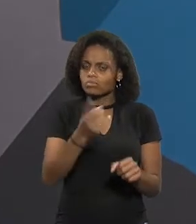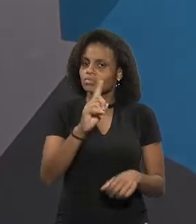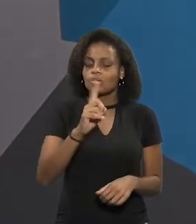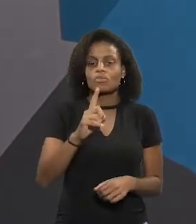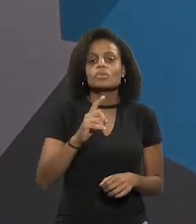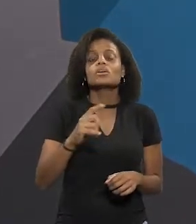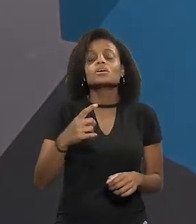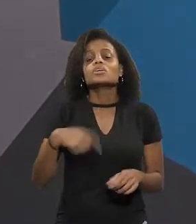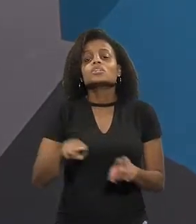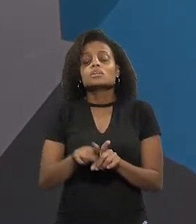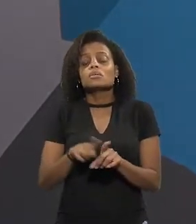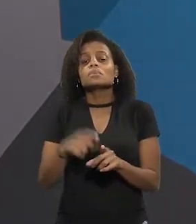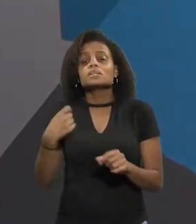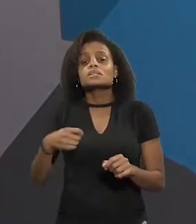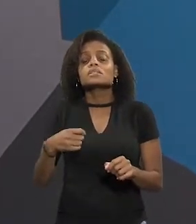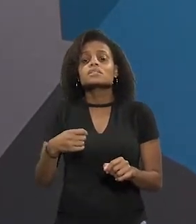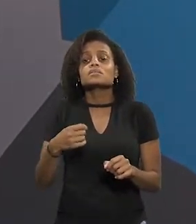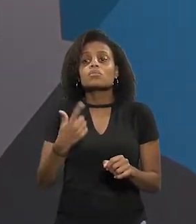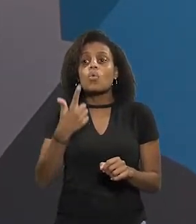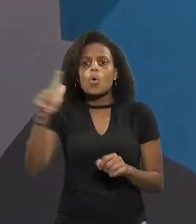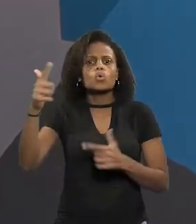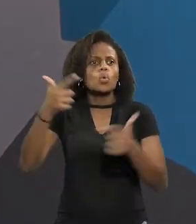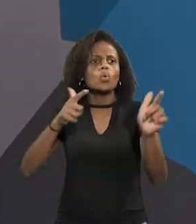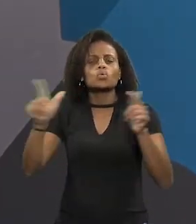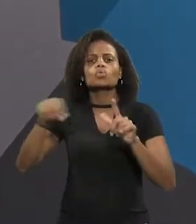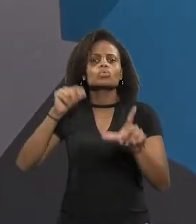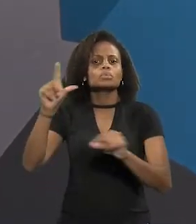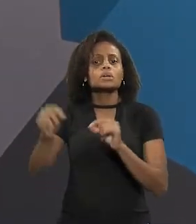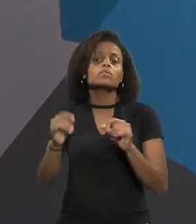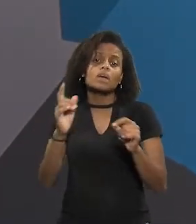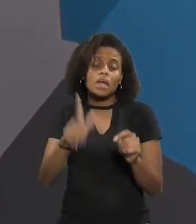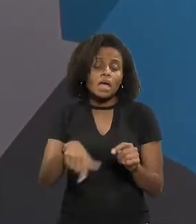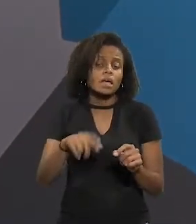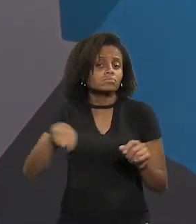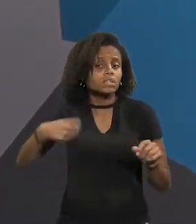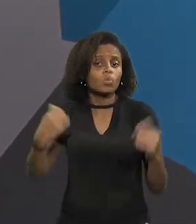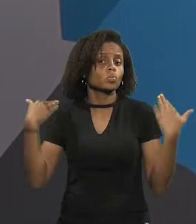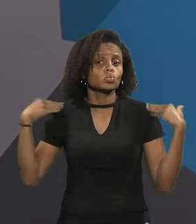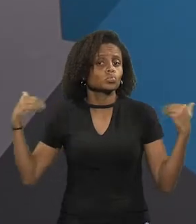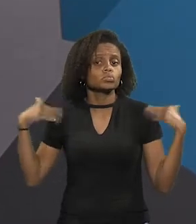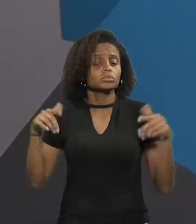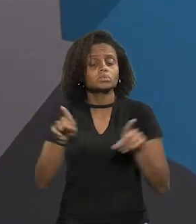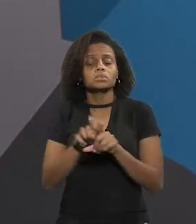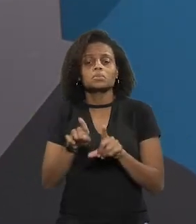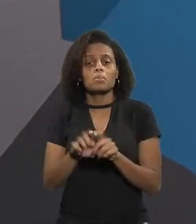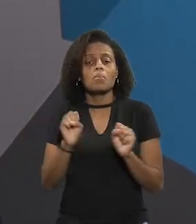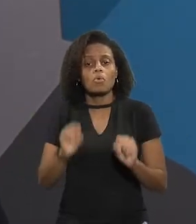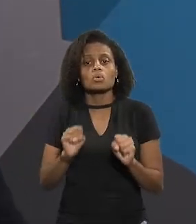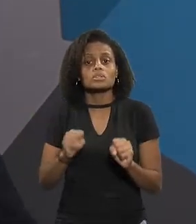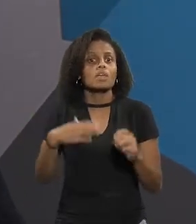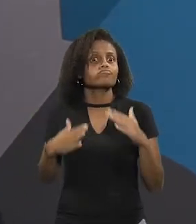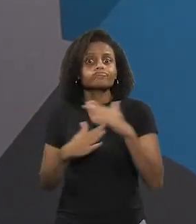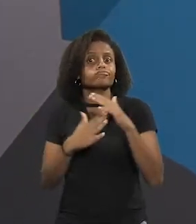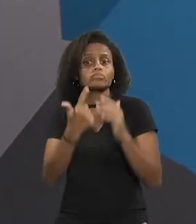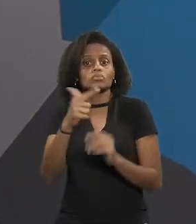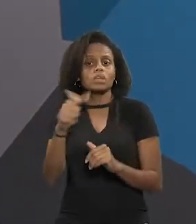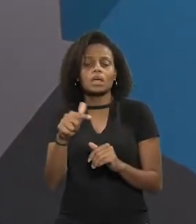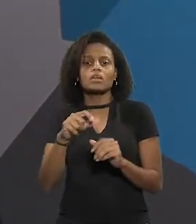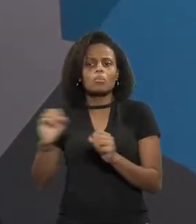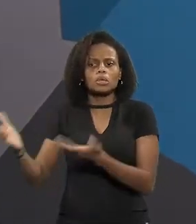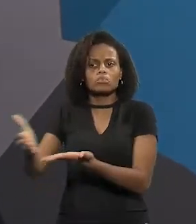vocações e, nesse aspecto, o turismo é uma vocação natural do Rio de Janeiro e que não há limite. Nós podemos